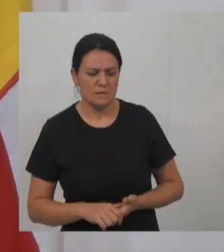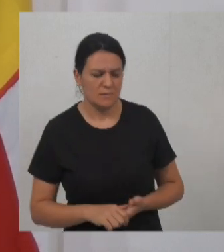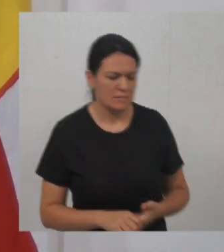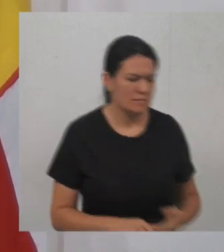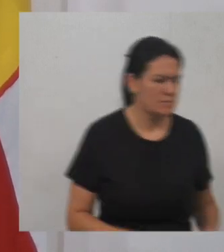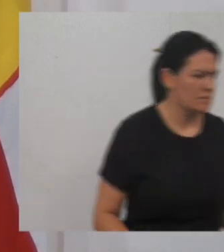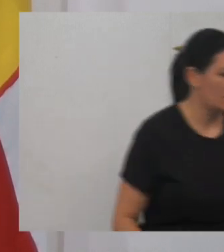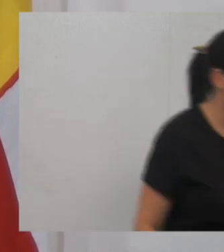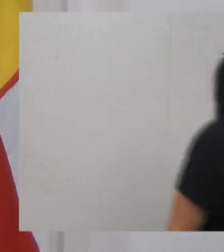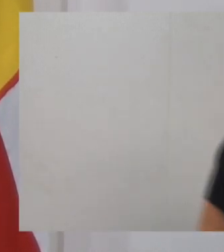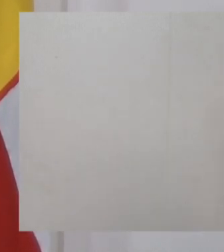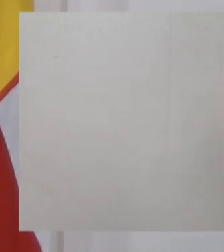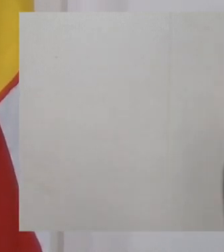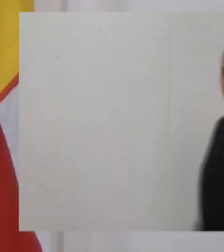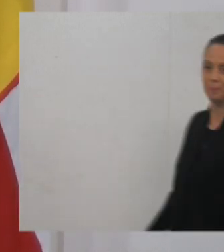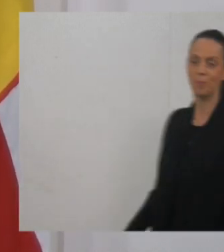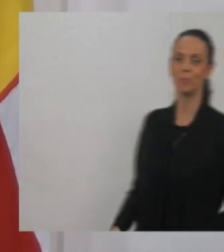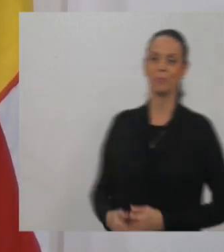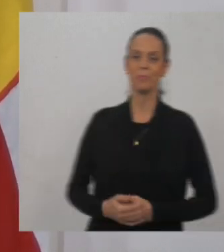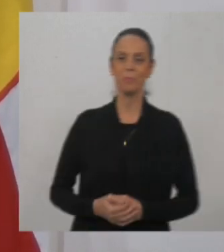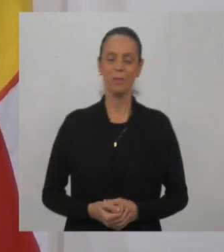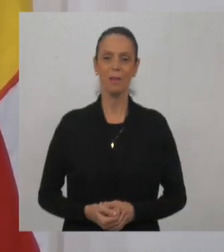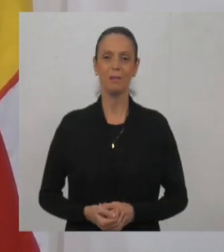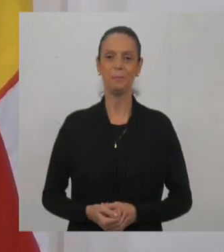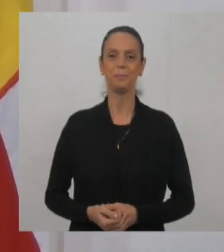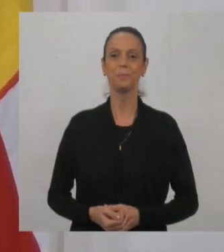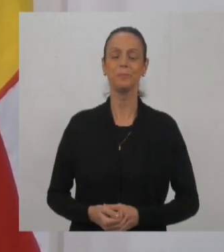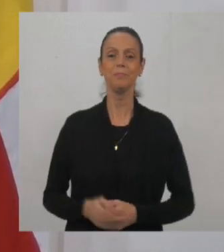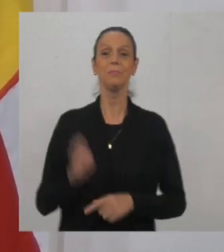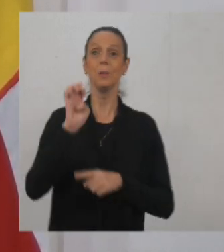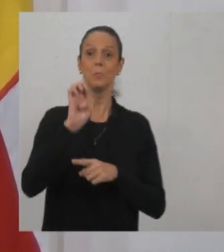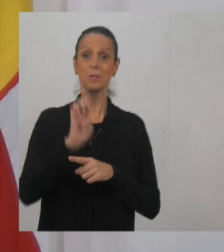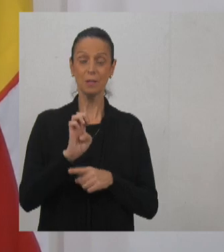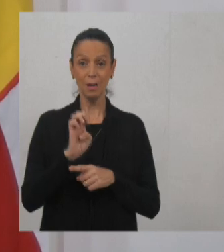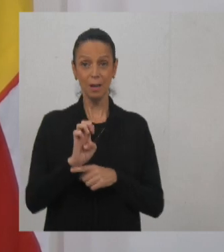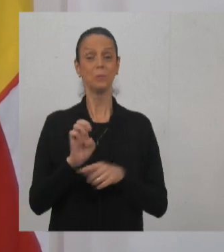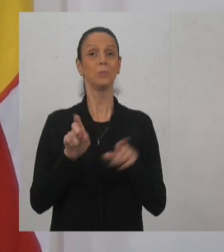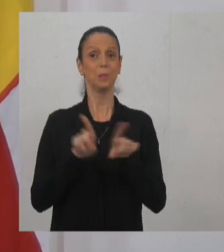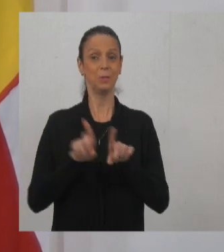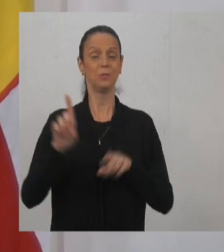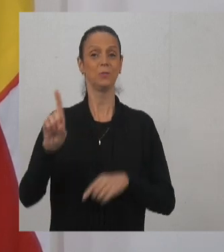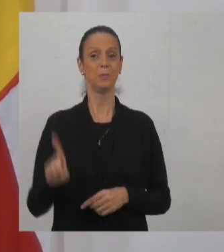o maior patrimônio, a justiça, o Estado de Direito